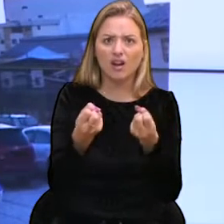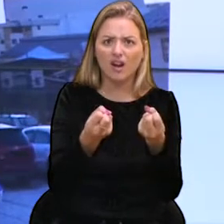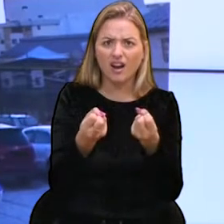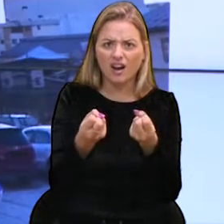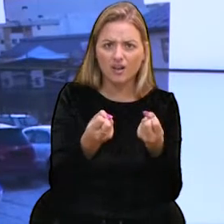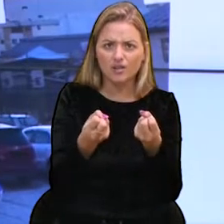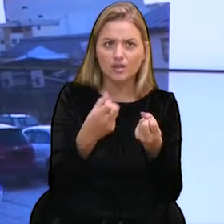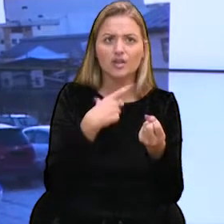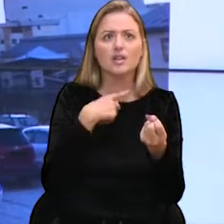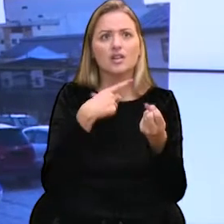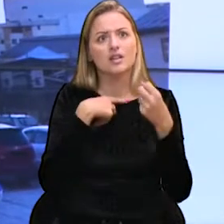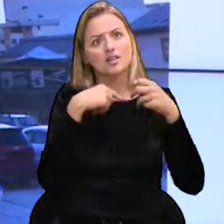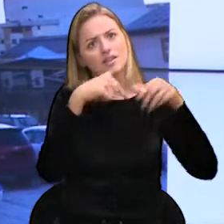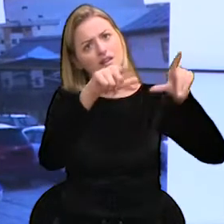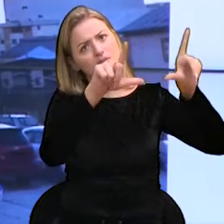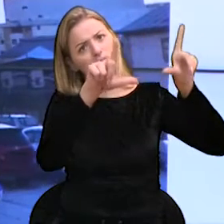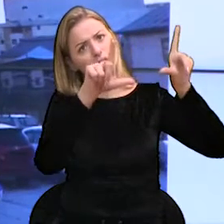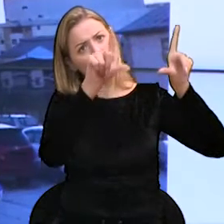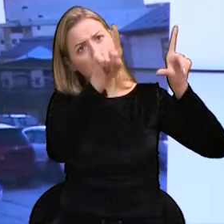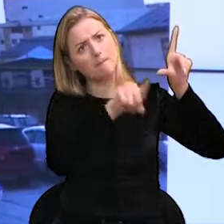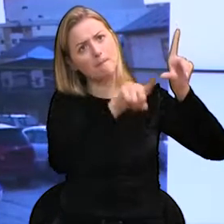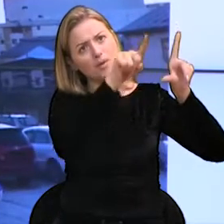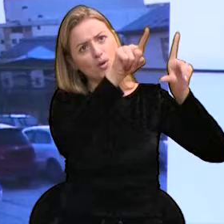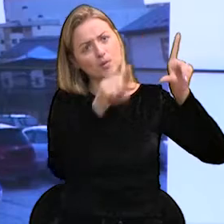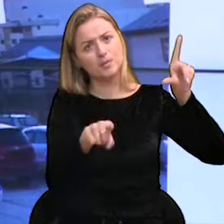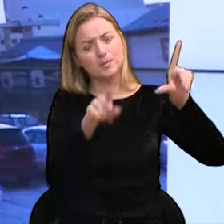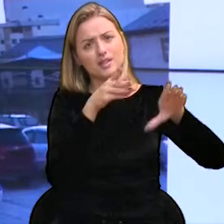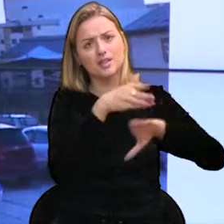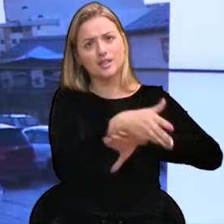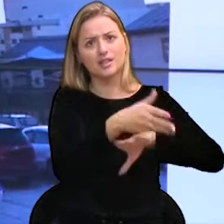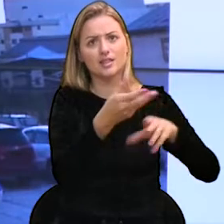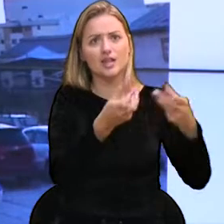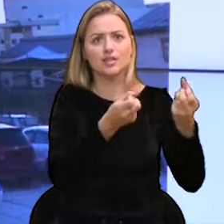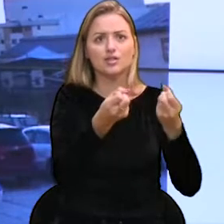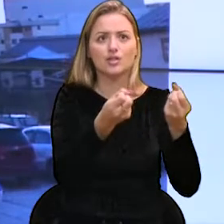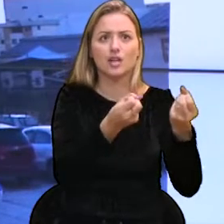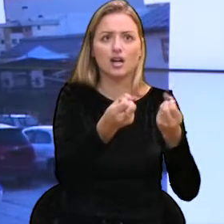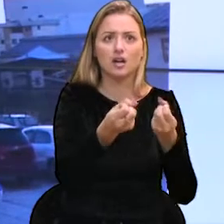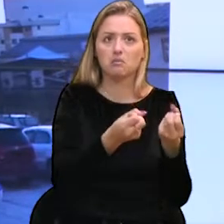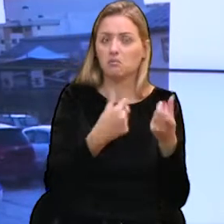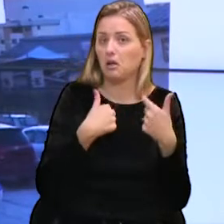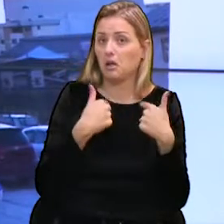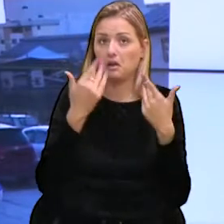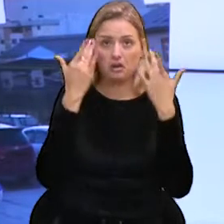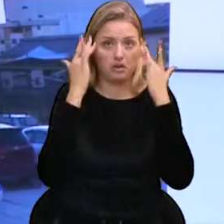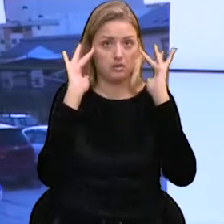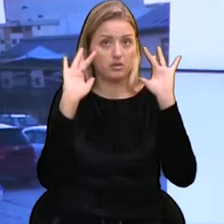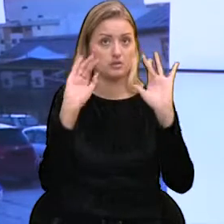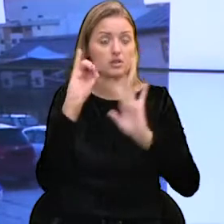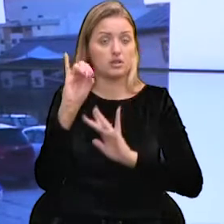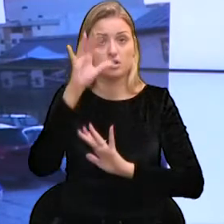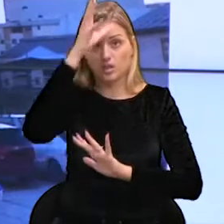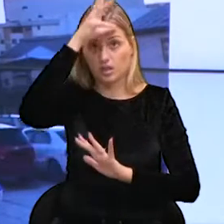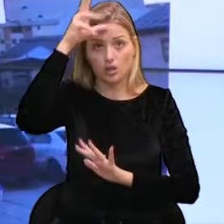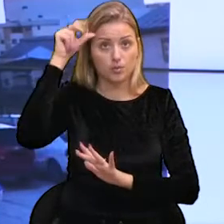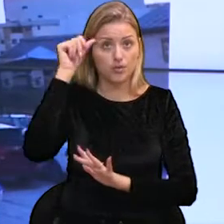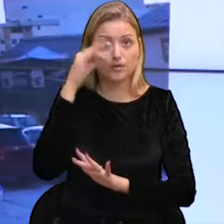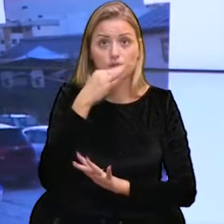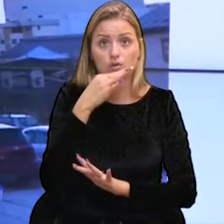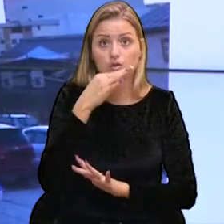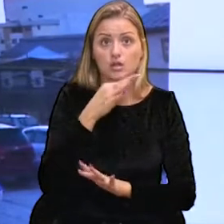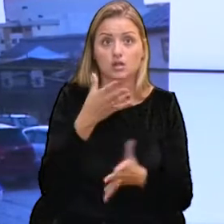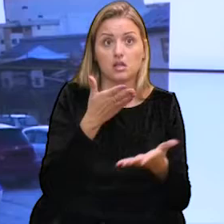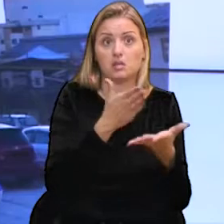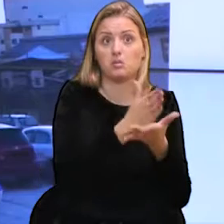uma placa que é expressamente proibida a entrada de veículos não autorizados. Eu não sei se o município de Caxias do Sul